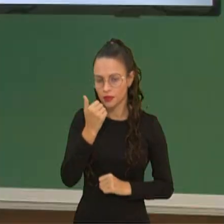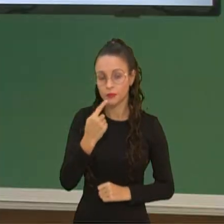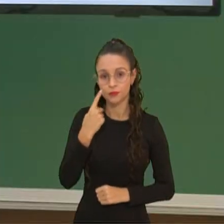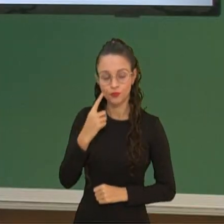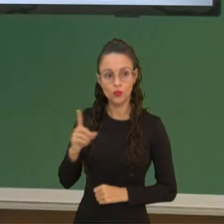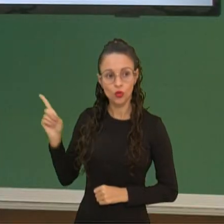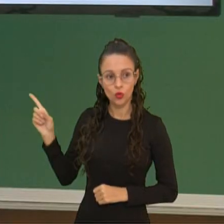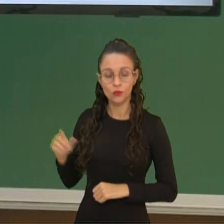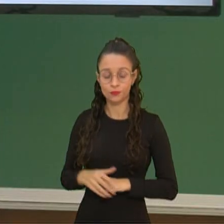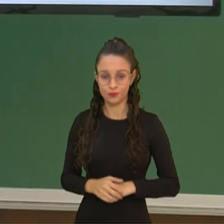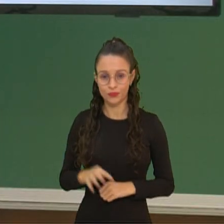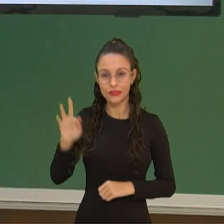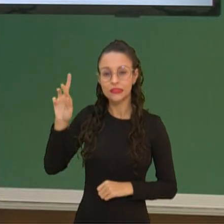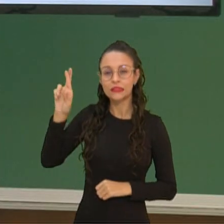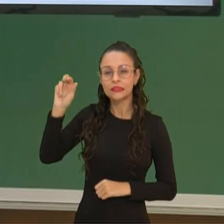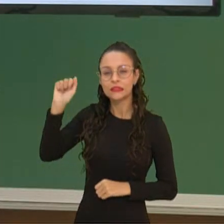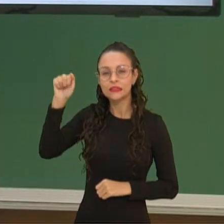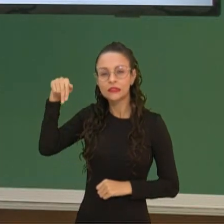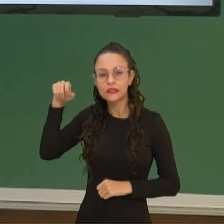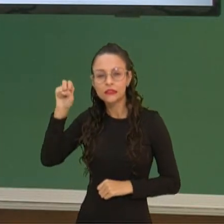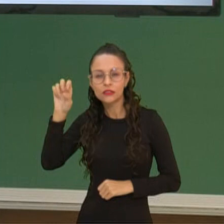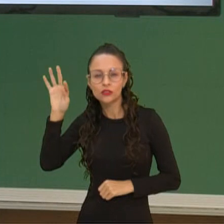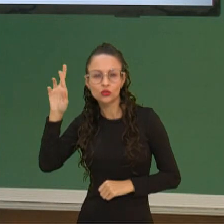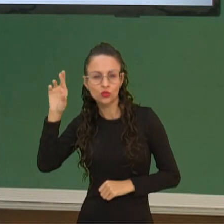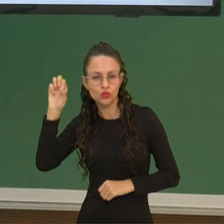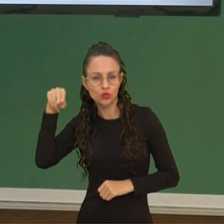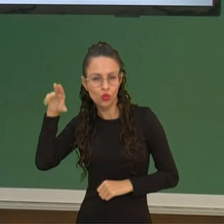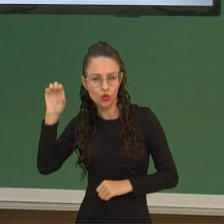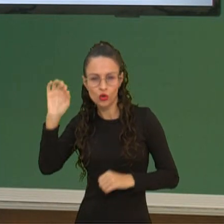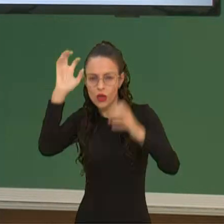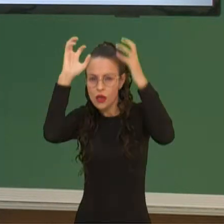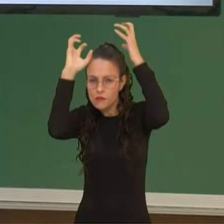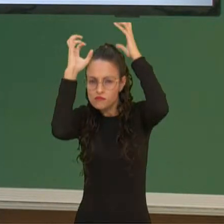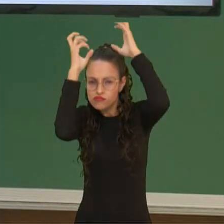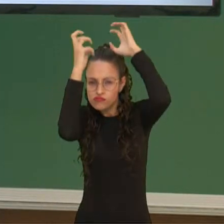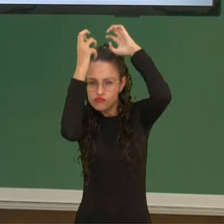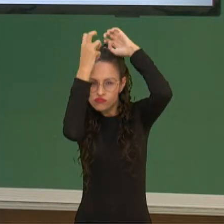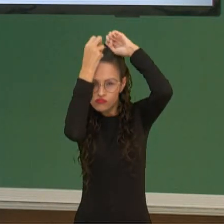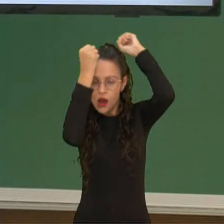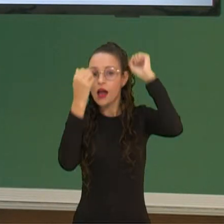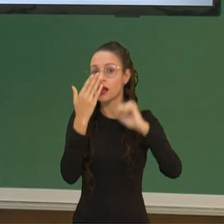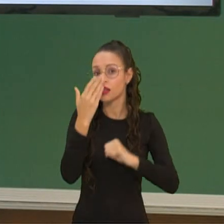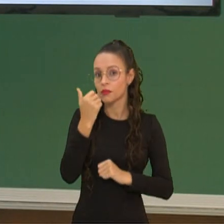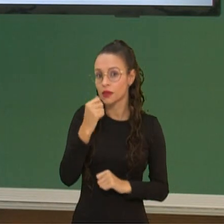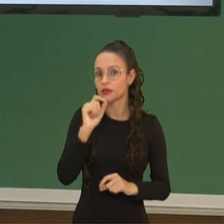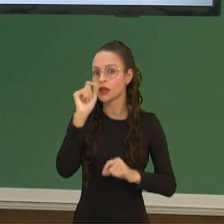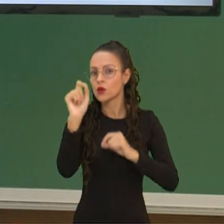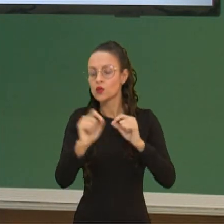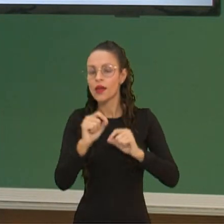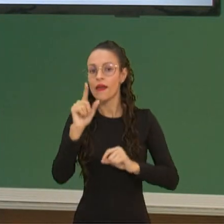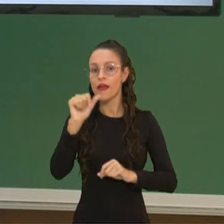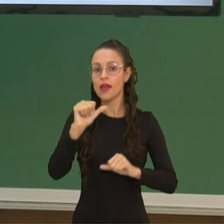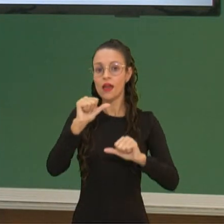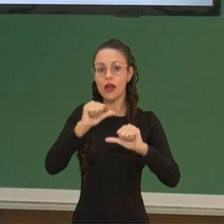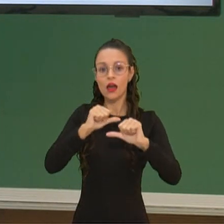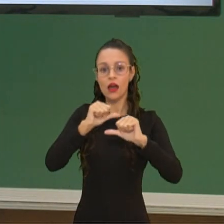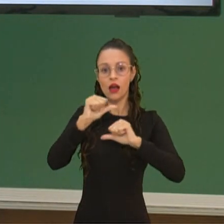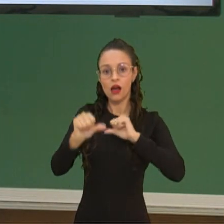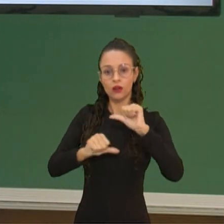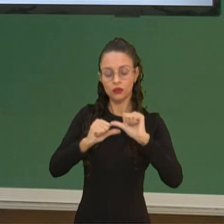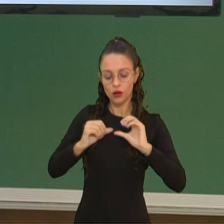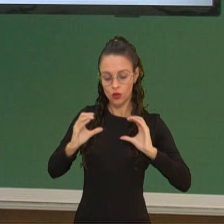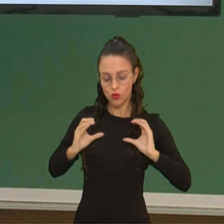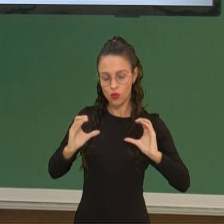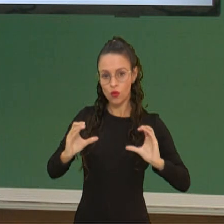aqui transtorno ou distúrbio alimentar são aqueles são aquelas alterações no